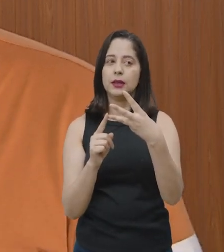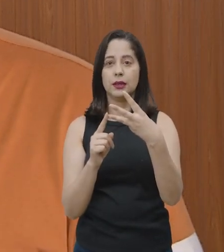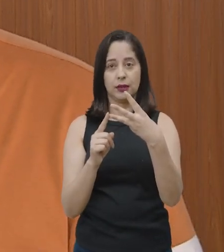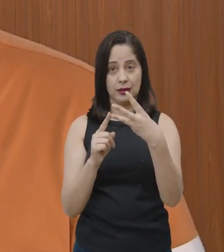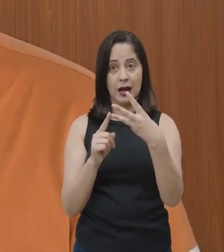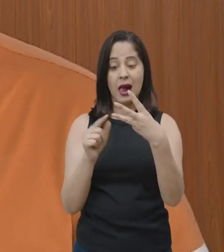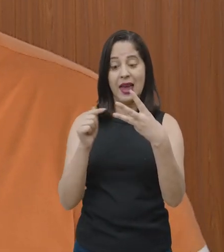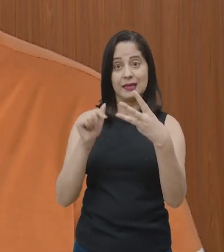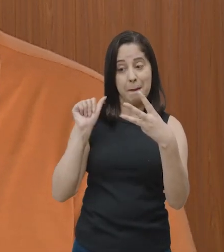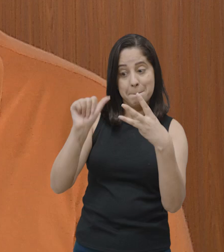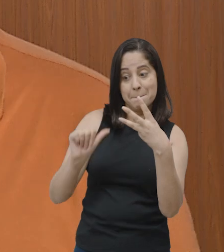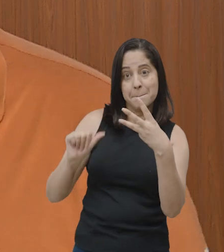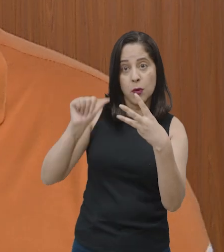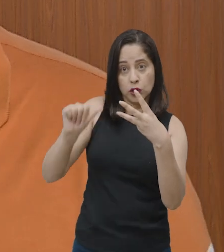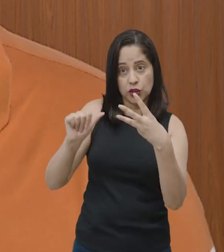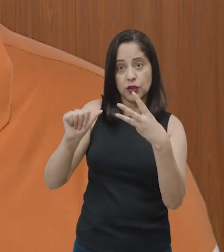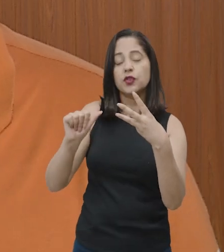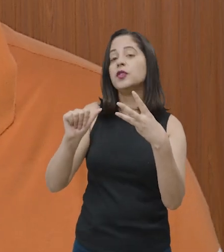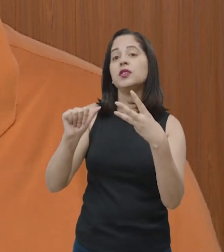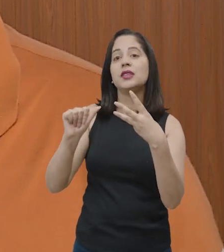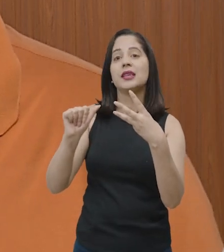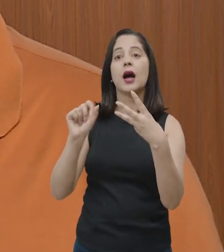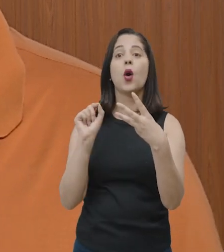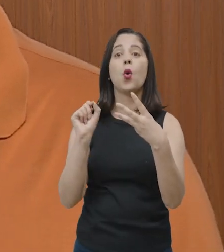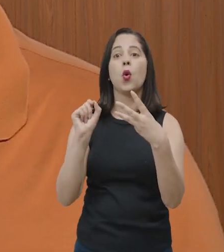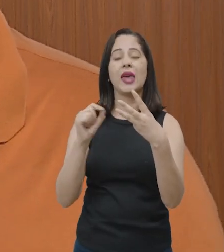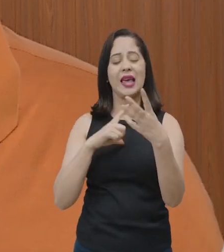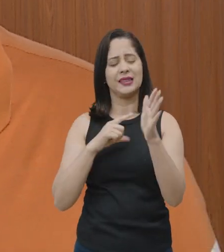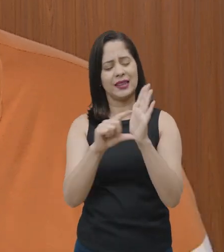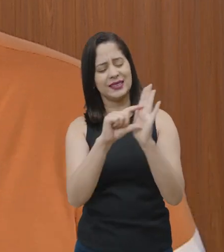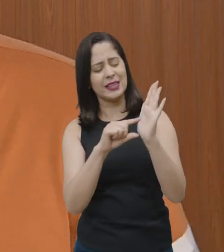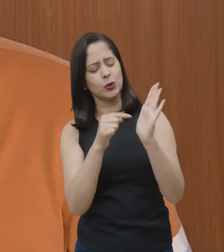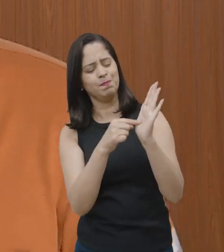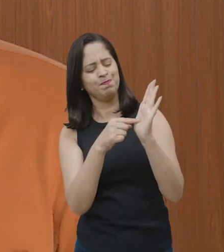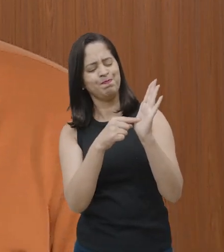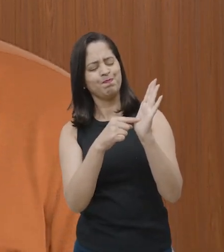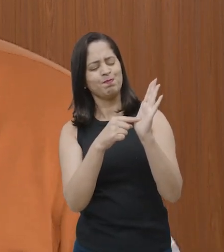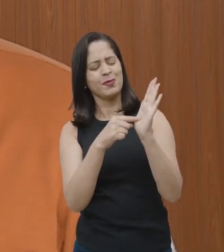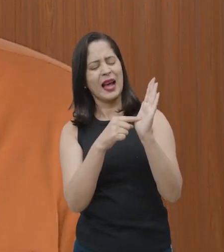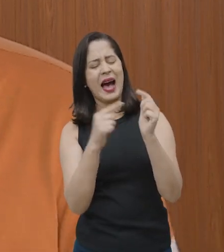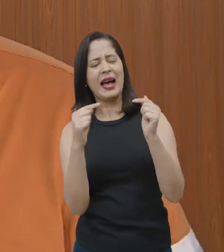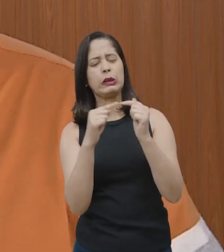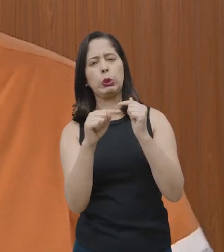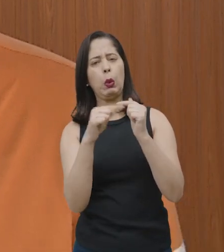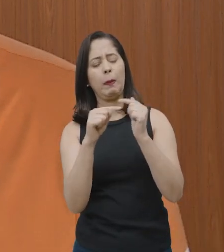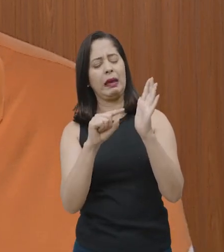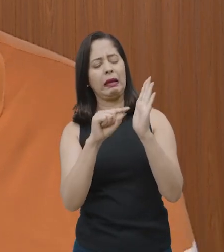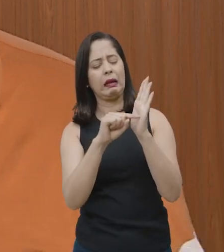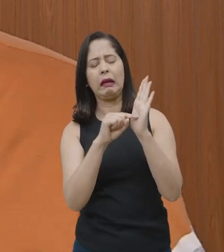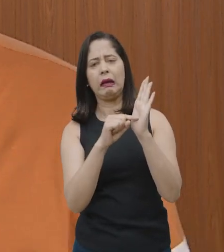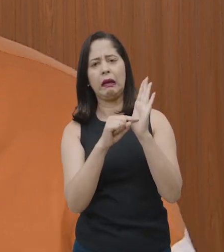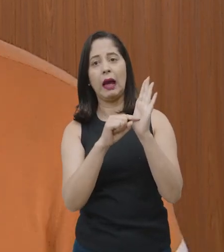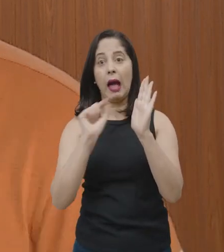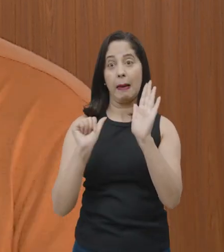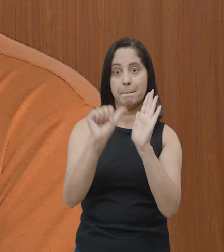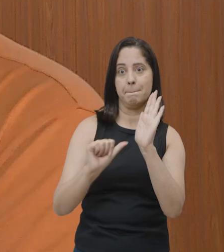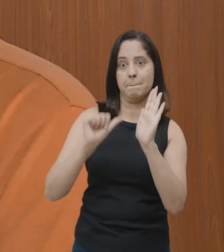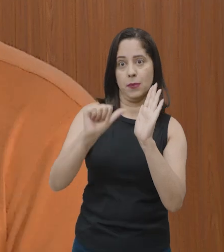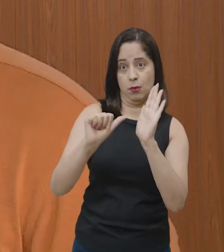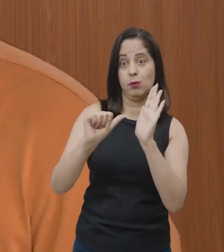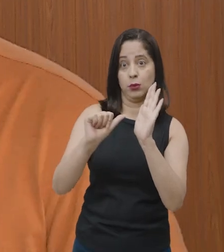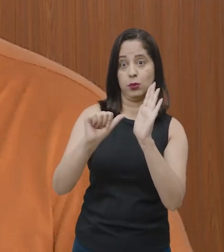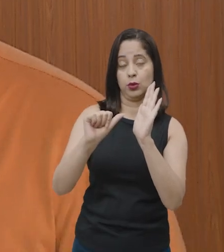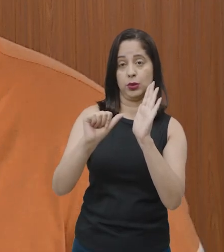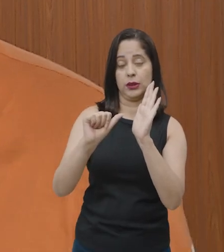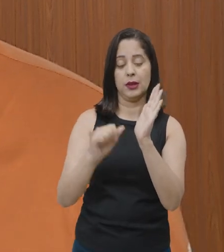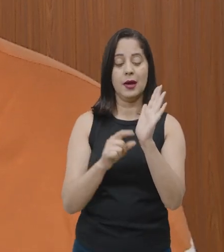A modificativa é aquela que vai alterar um dispositivo, então um dispositivo do projeto fala alguma coisa, e aí essa emenda visa